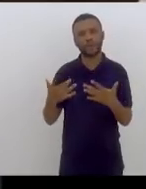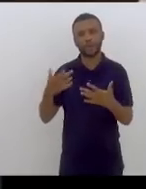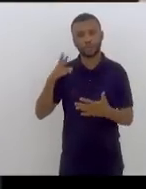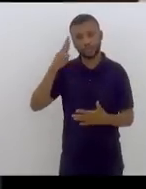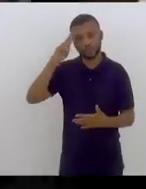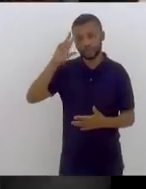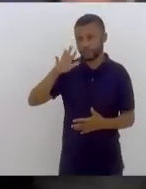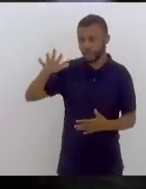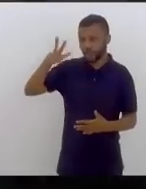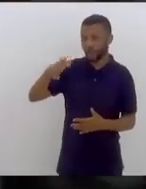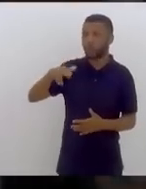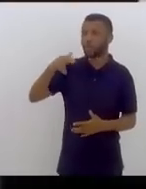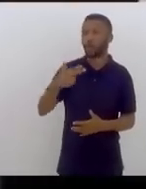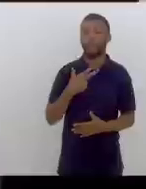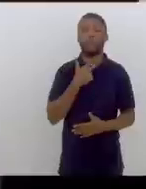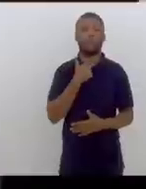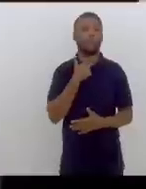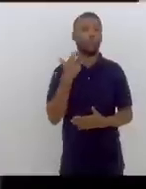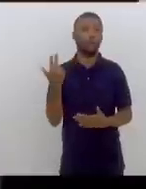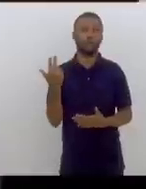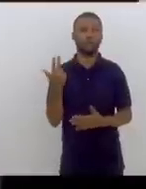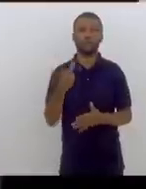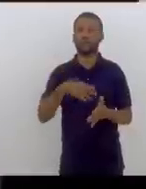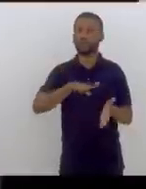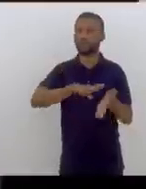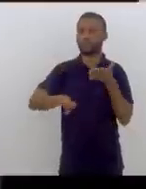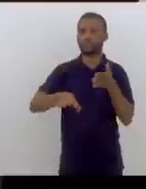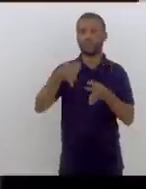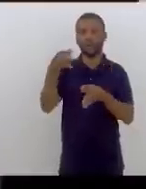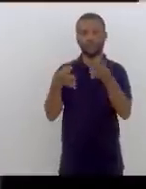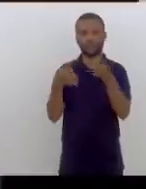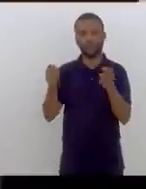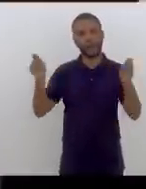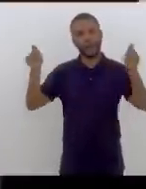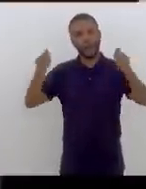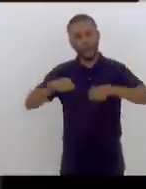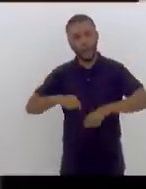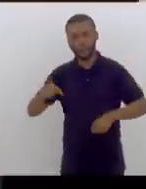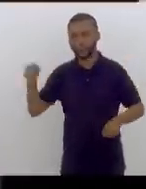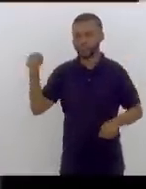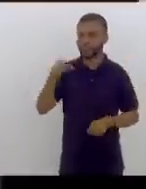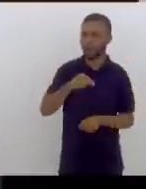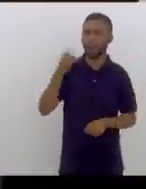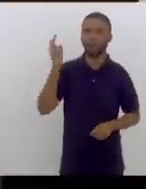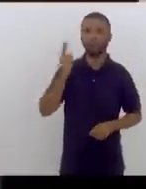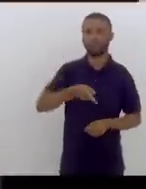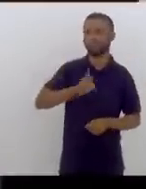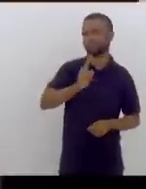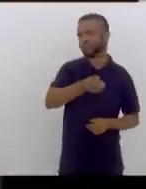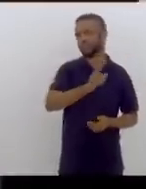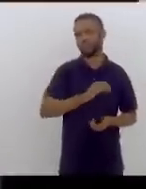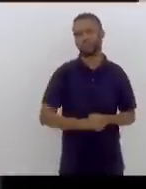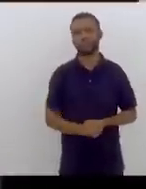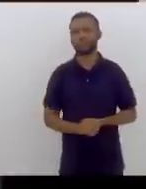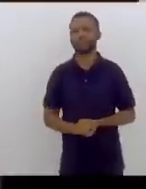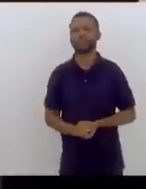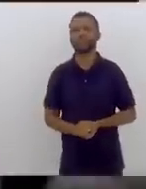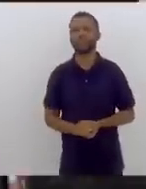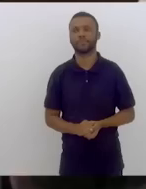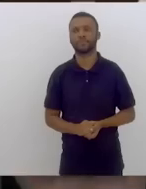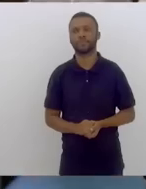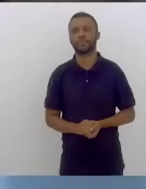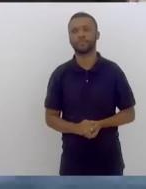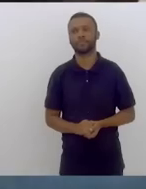pode excluir quem foi julgado apto a permanecer e eu tô aqui justamente